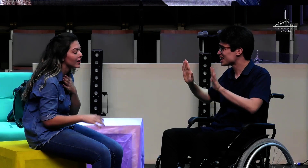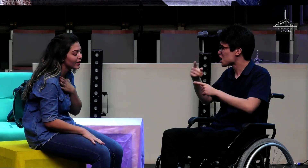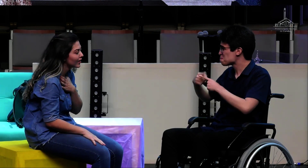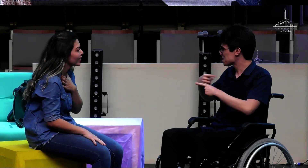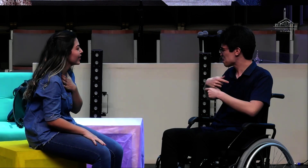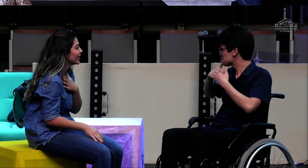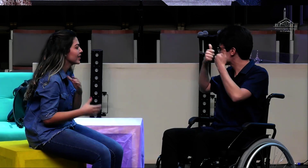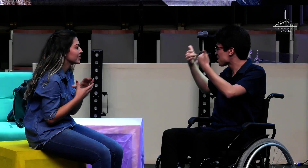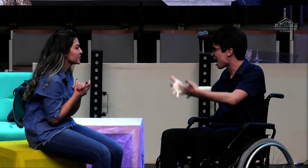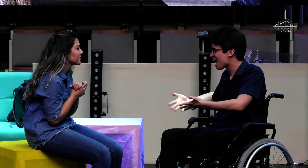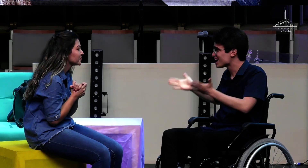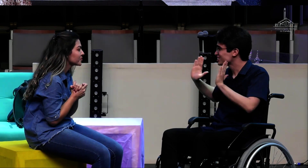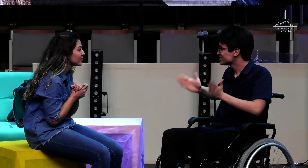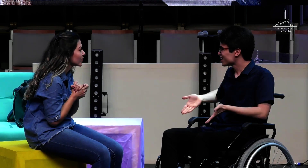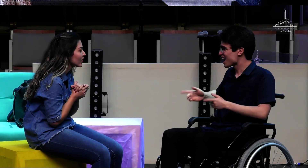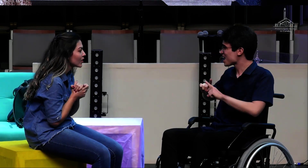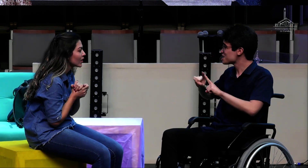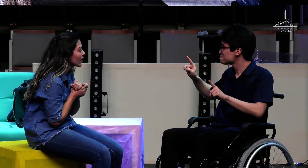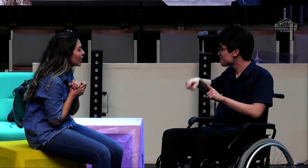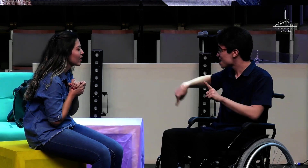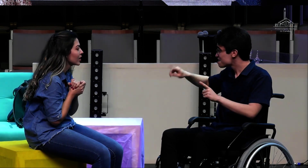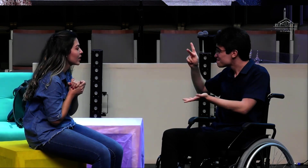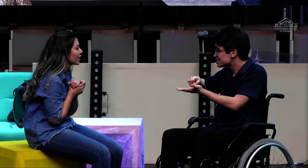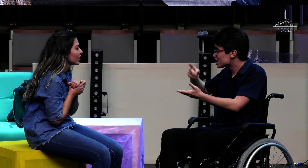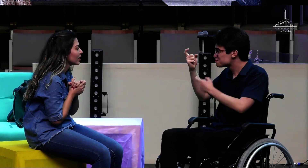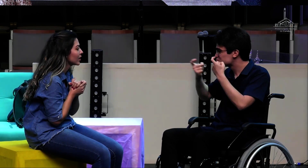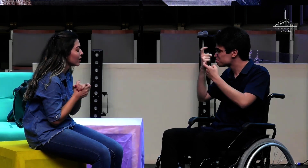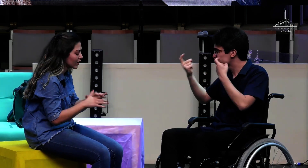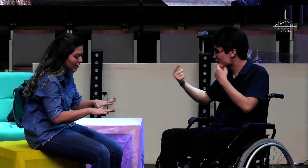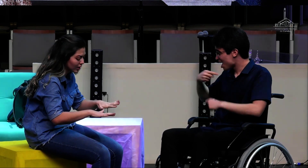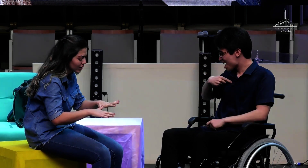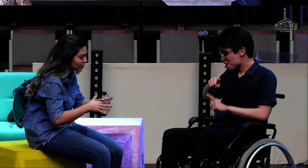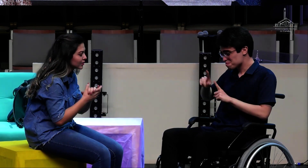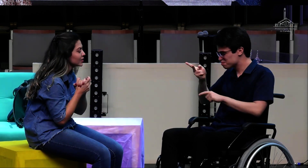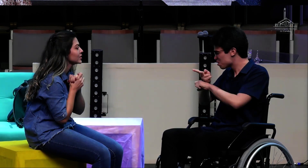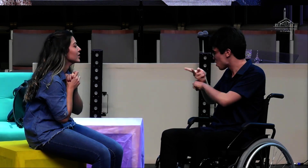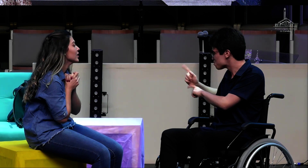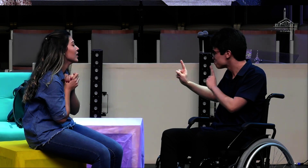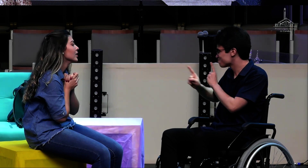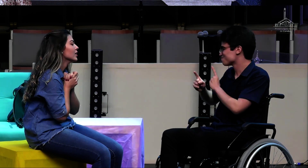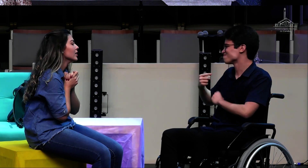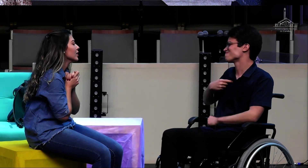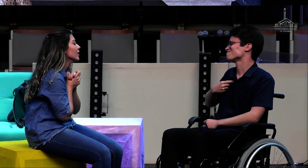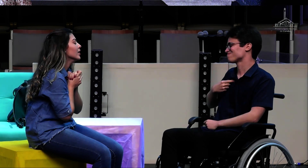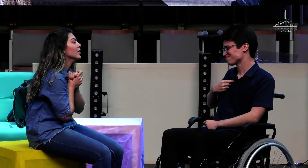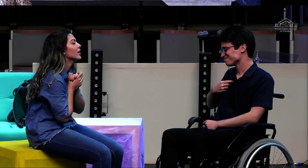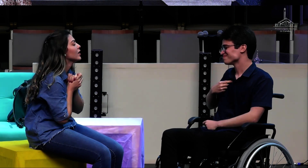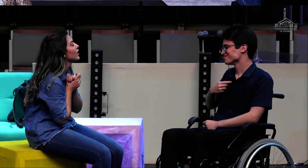eu falei para eles. Ufa. Mas eles se preocuparam e voltaram só para me achar.